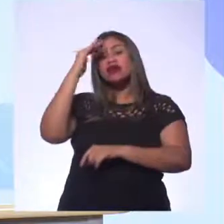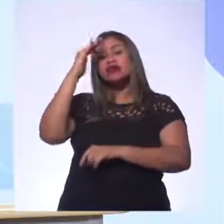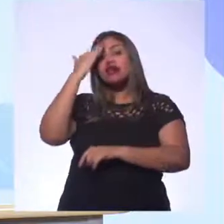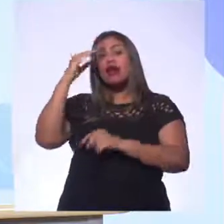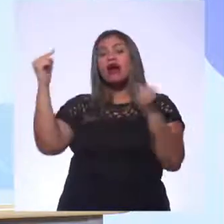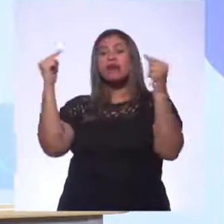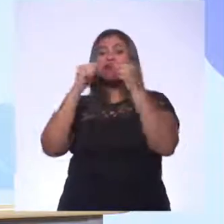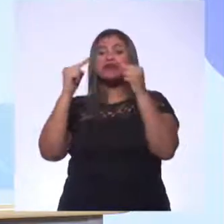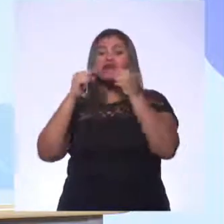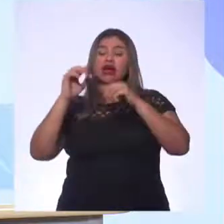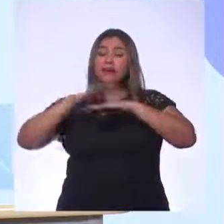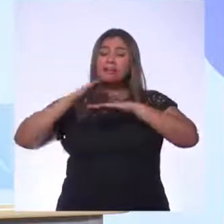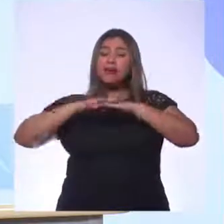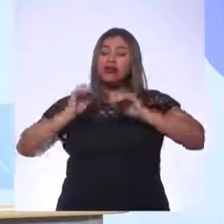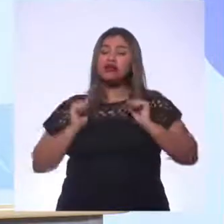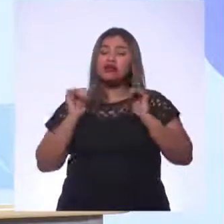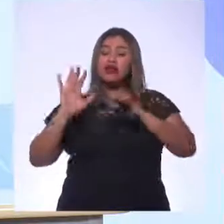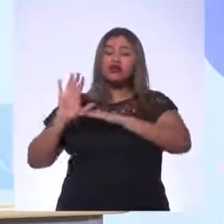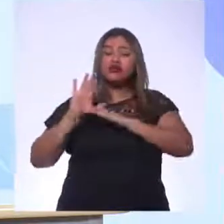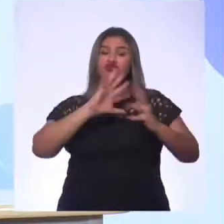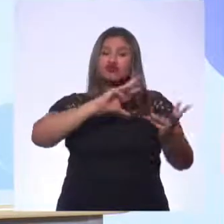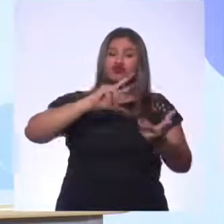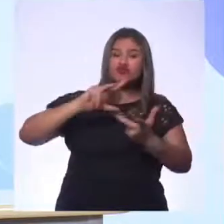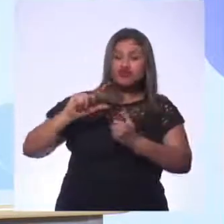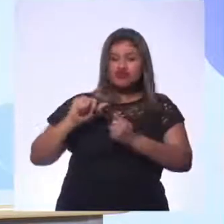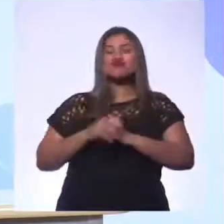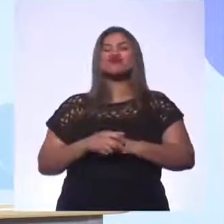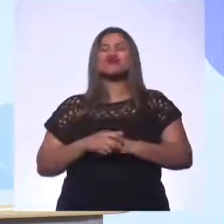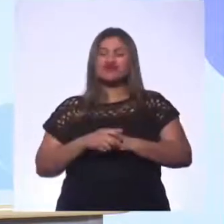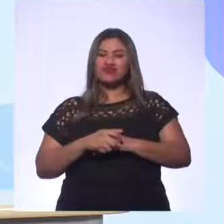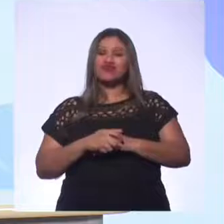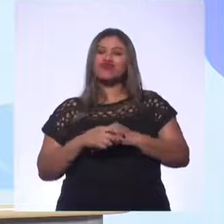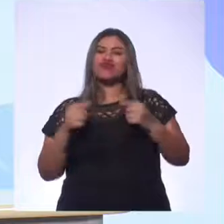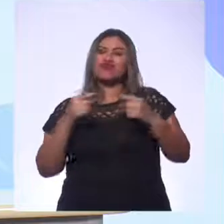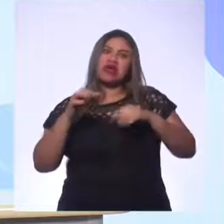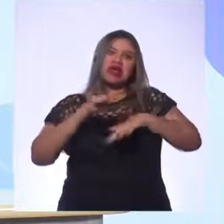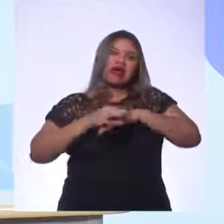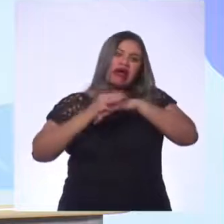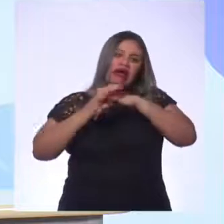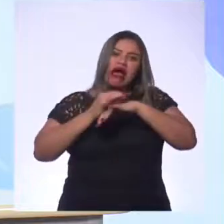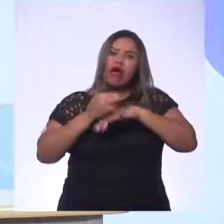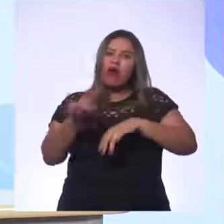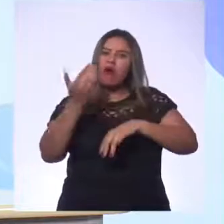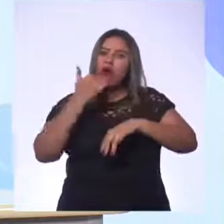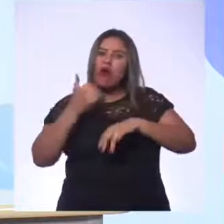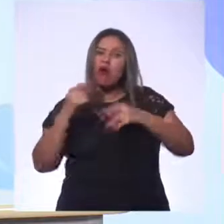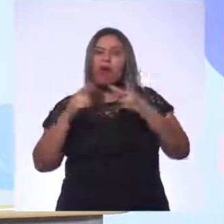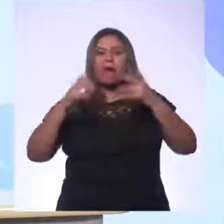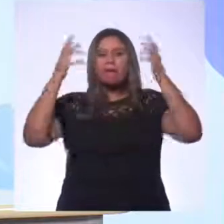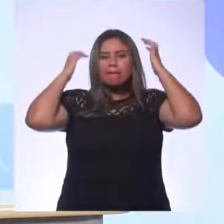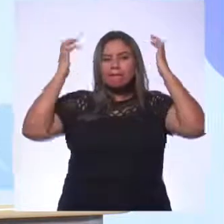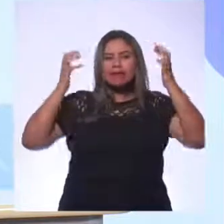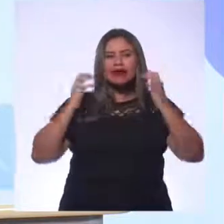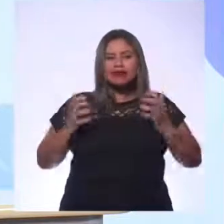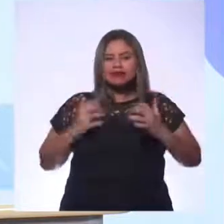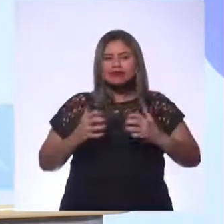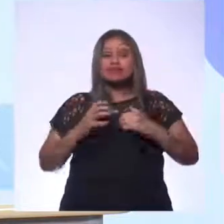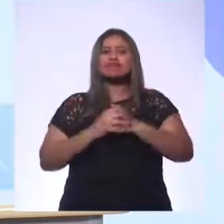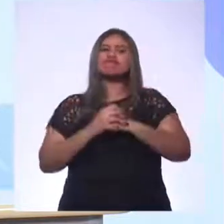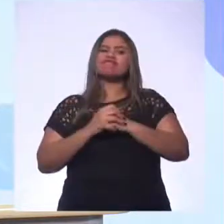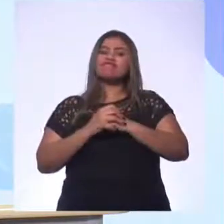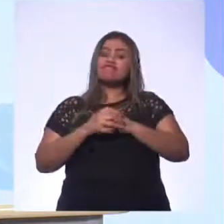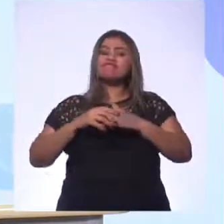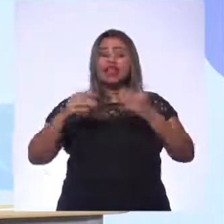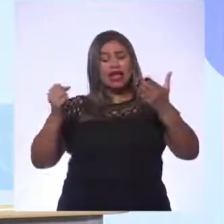a implicação da nossa atuação no mundo. Né? É o consumo de carne, é o tempo que levamos no banho, é criar